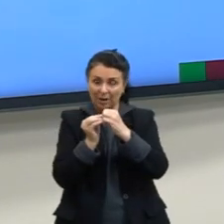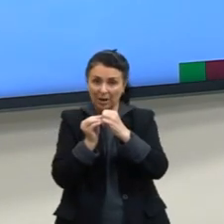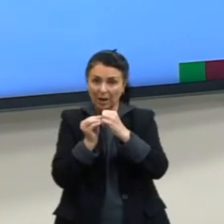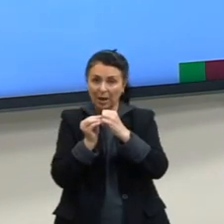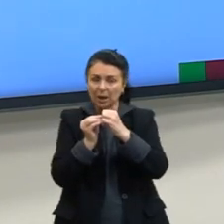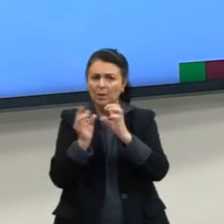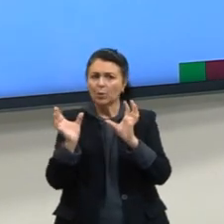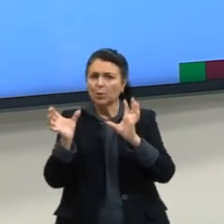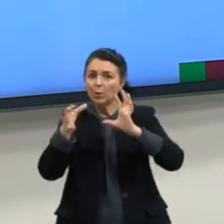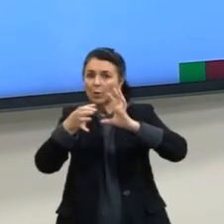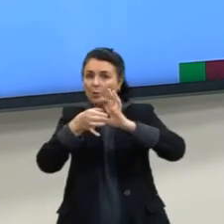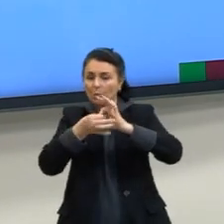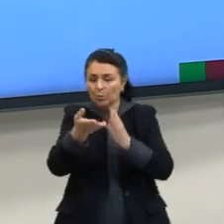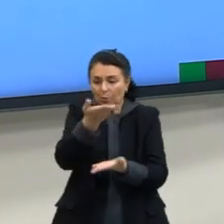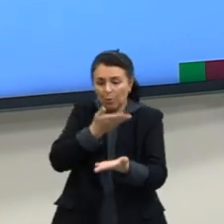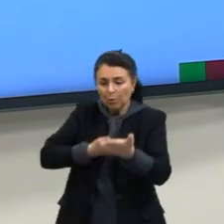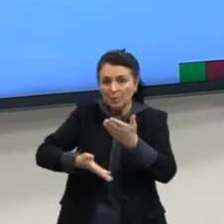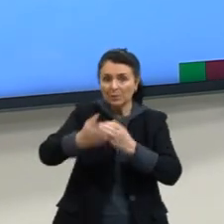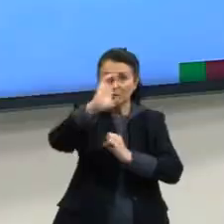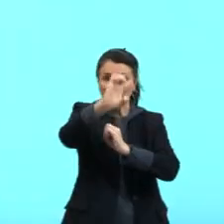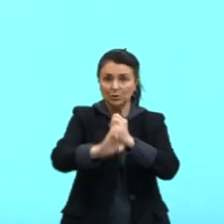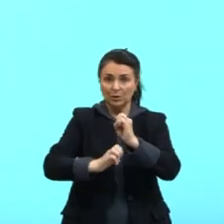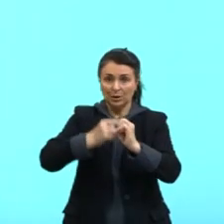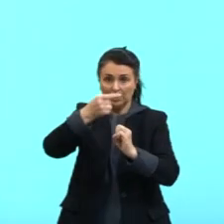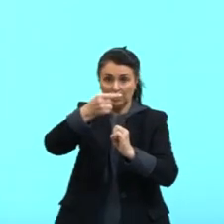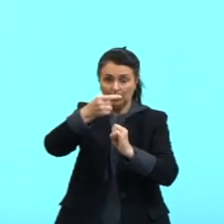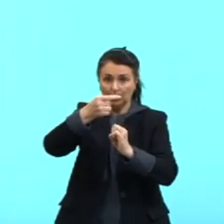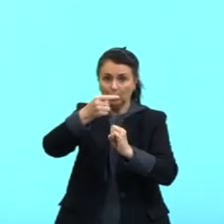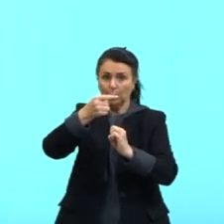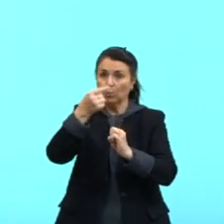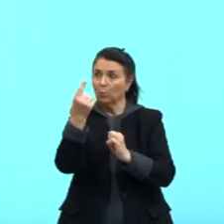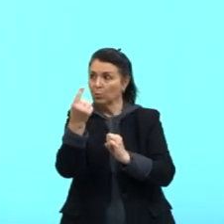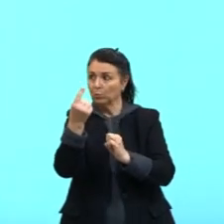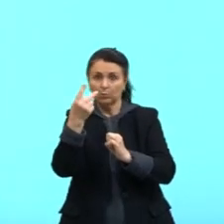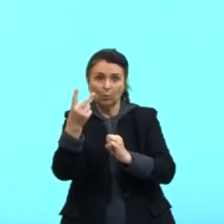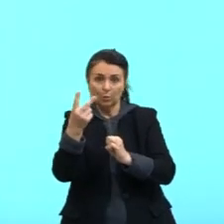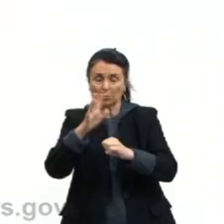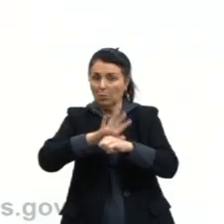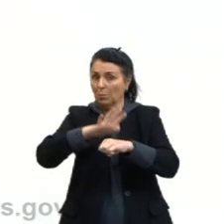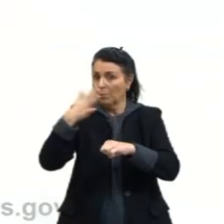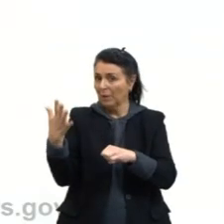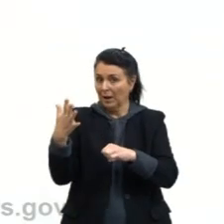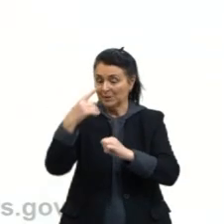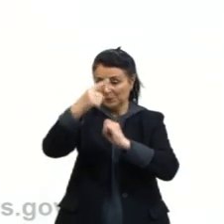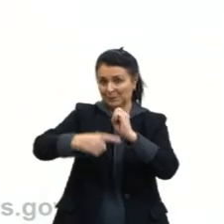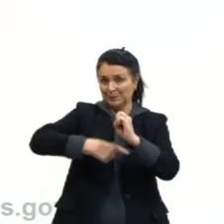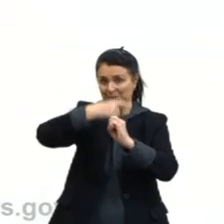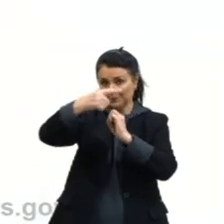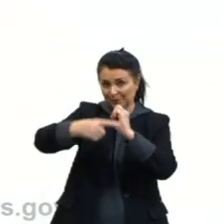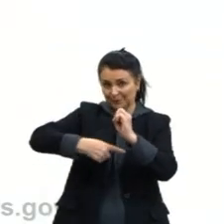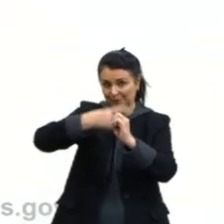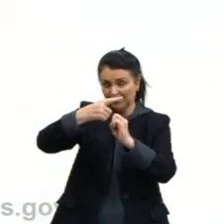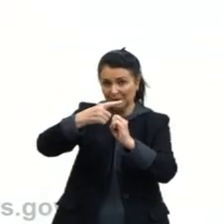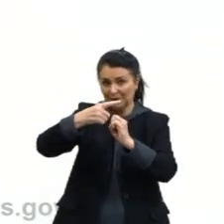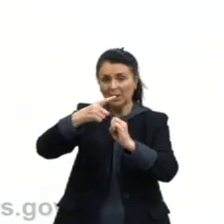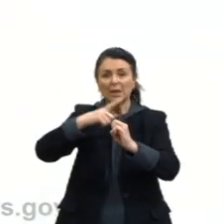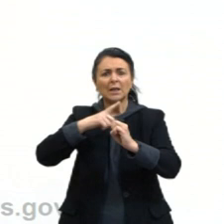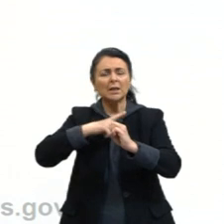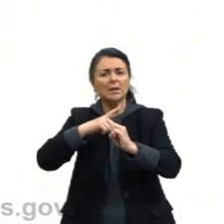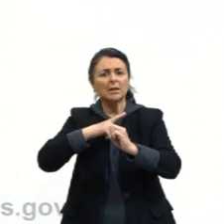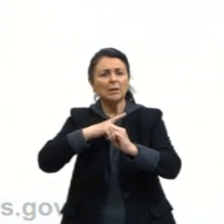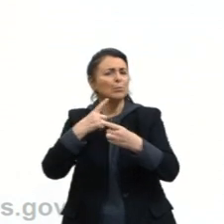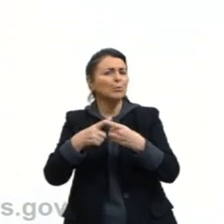compartilhamento de elétrons sai de um ou mais par de elétrons entre os átomos da entre que com a